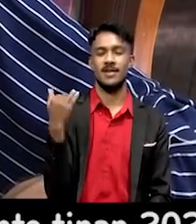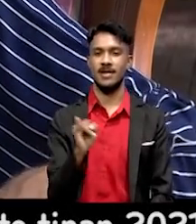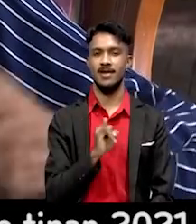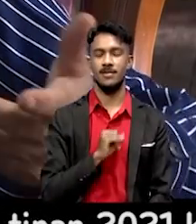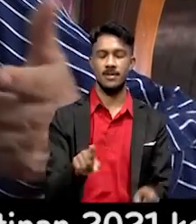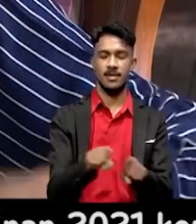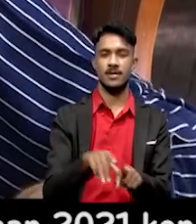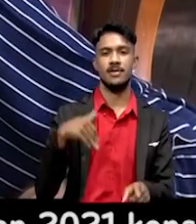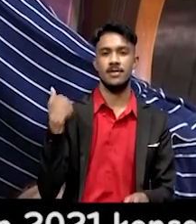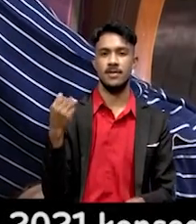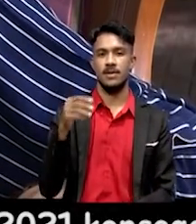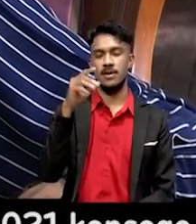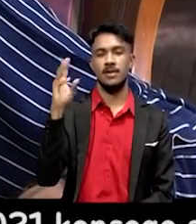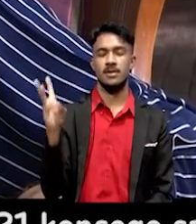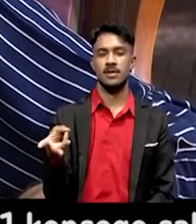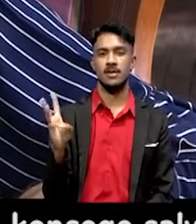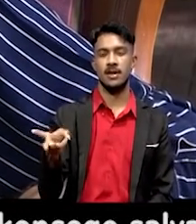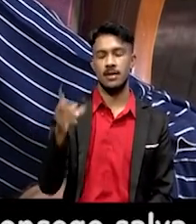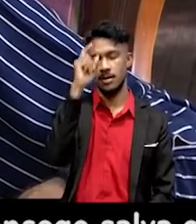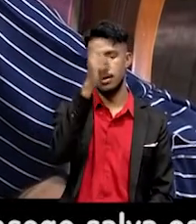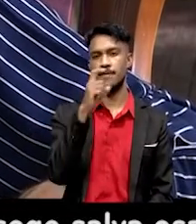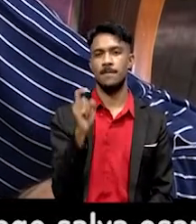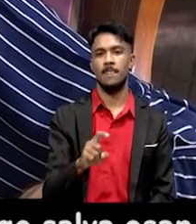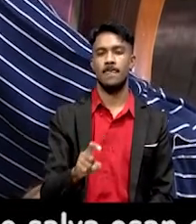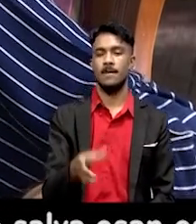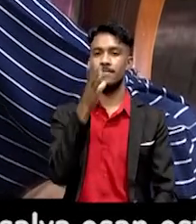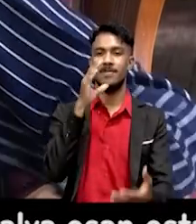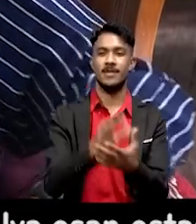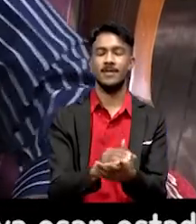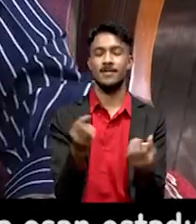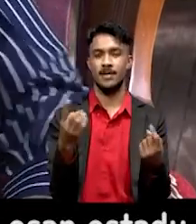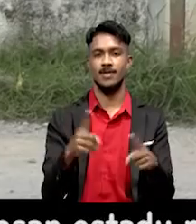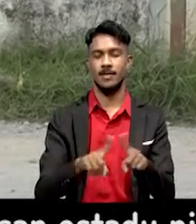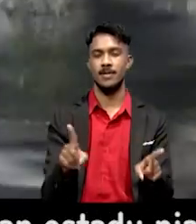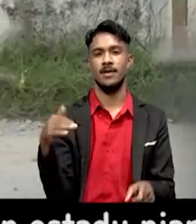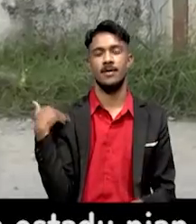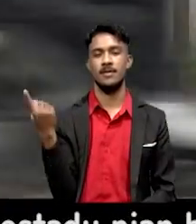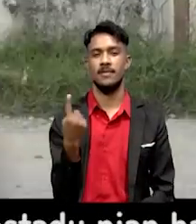60 anos, cabem na lira, até geração fom na fata.